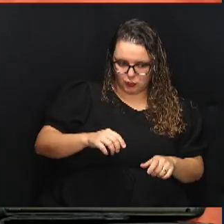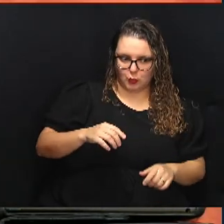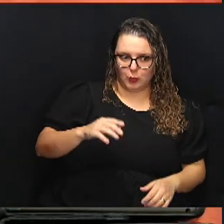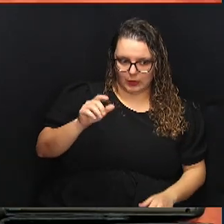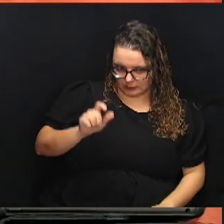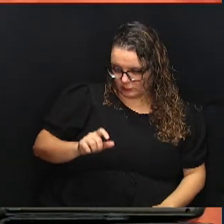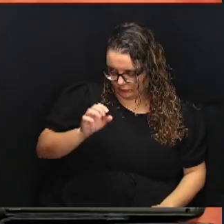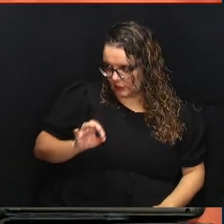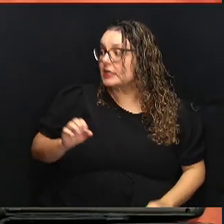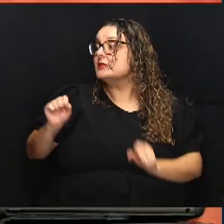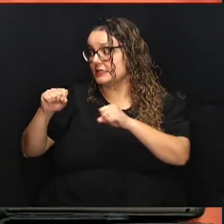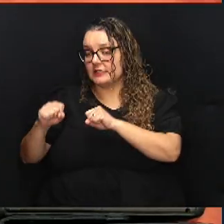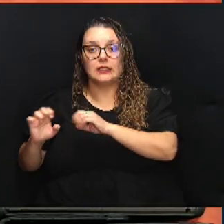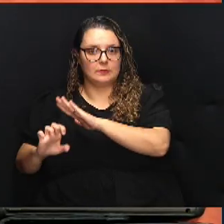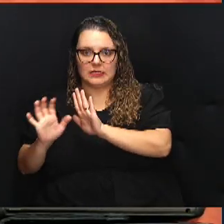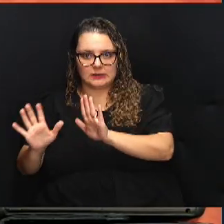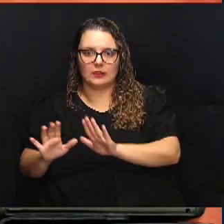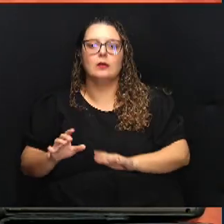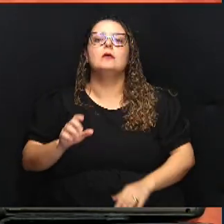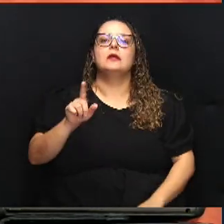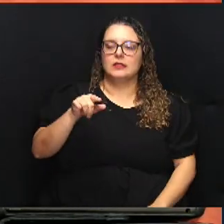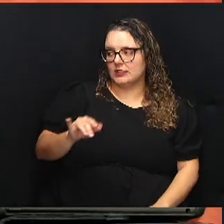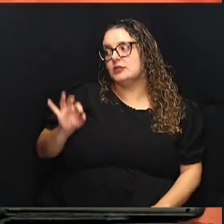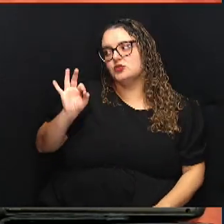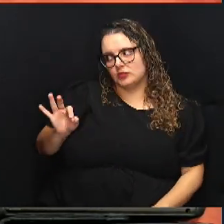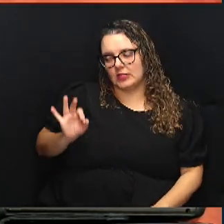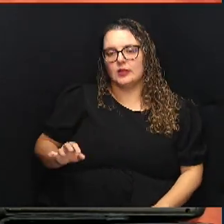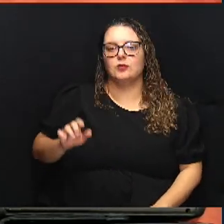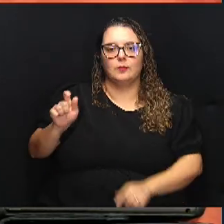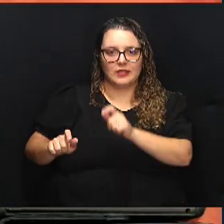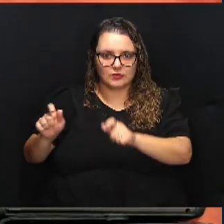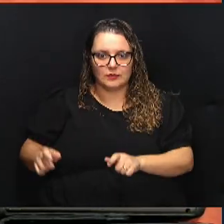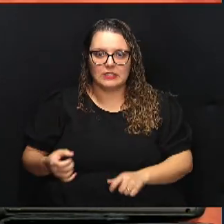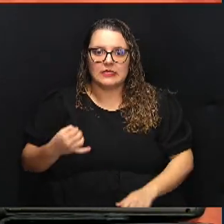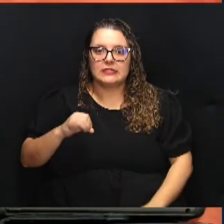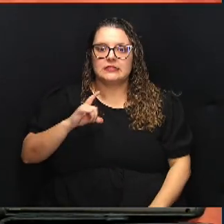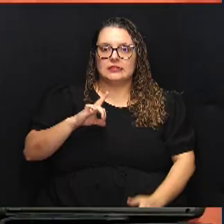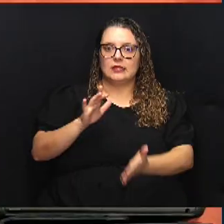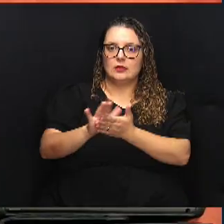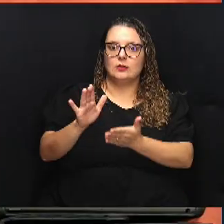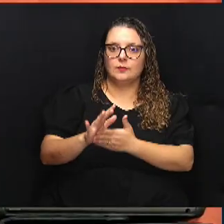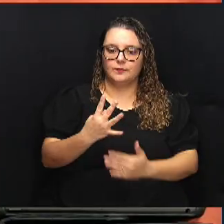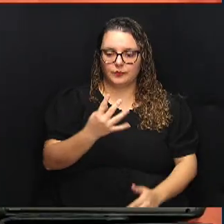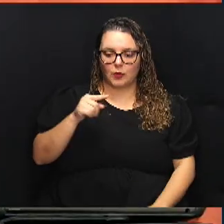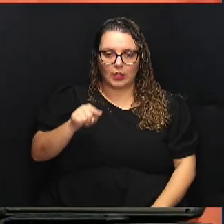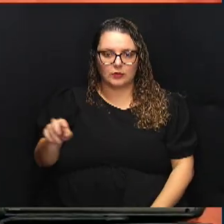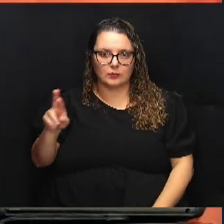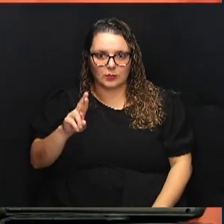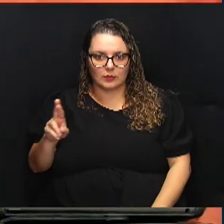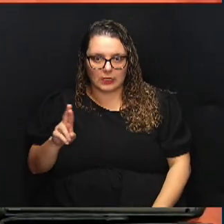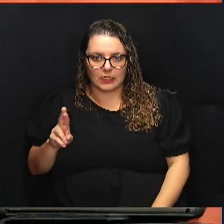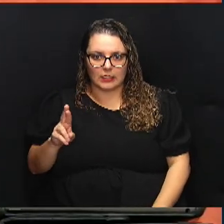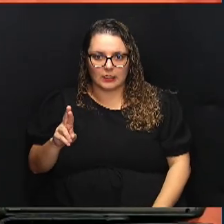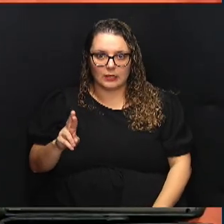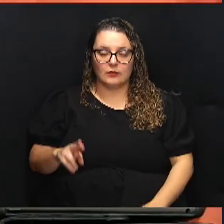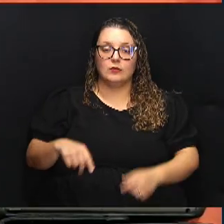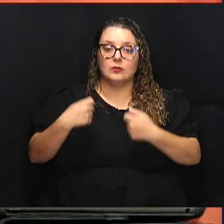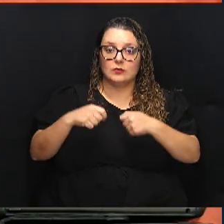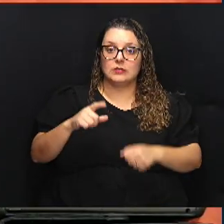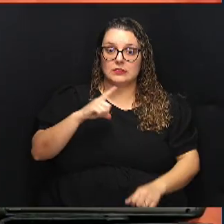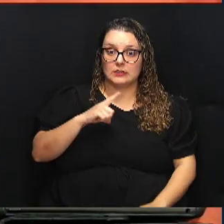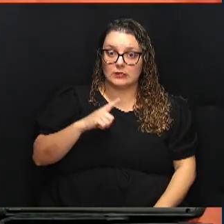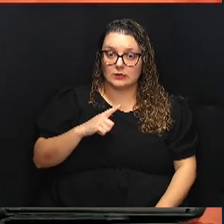por exemplo, pessoa física. Então, por exemplo, se você tem um custo de vida de R$ 4.000, você precisa